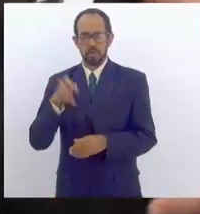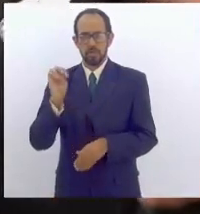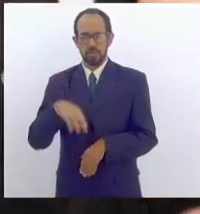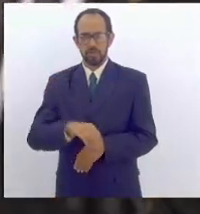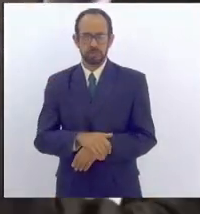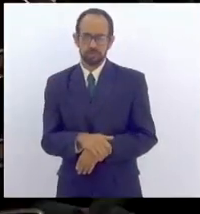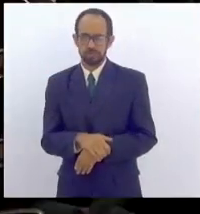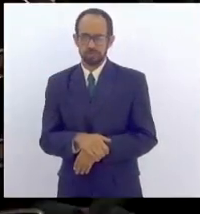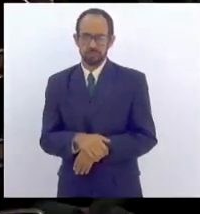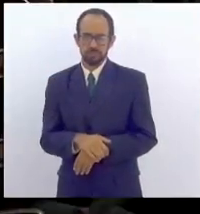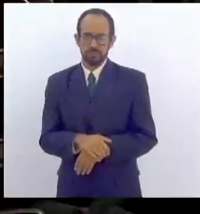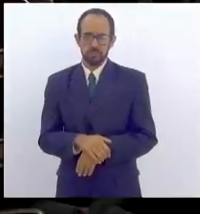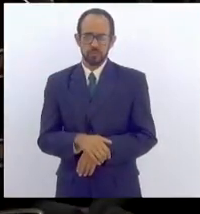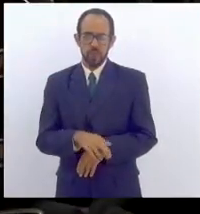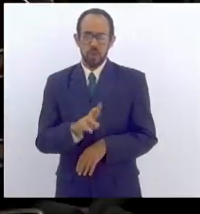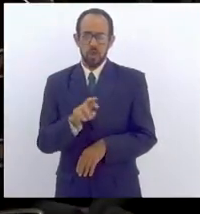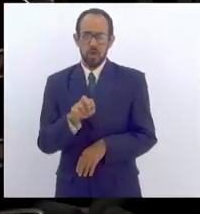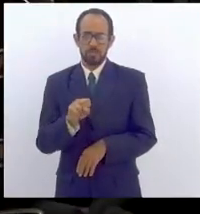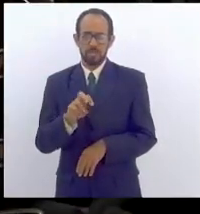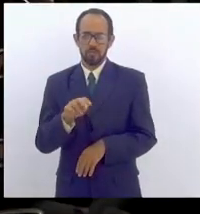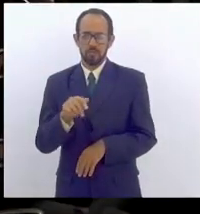Deputado Rosenberg Reis.